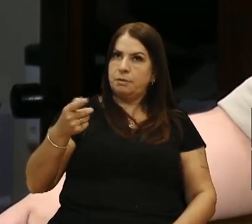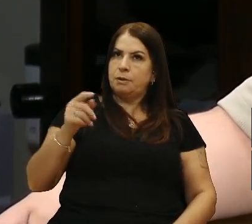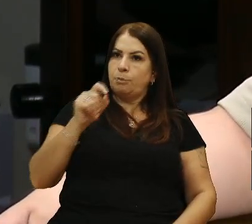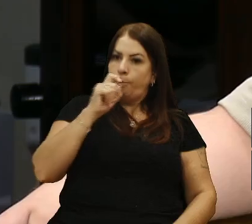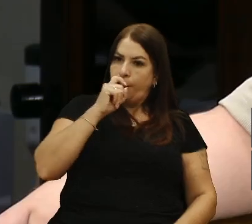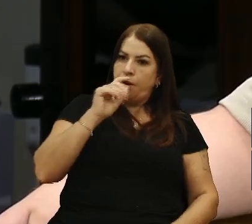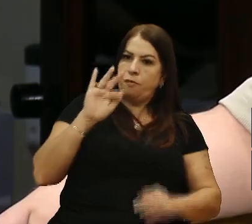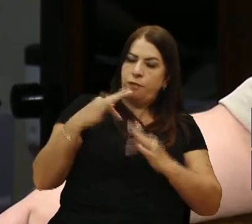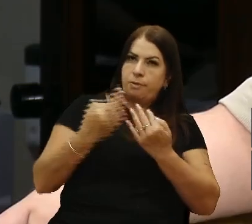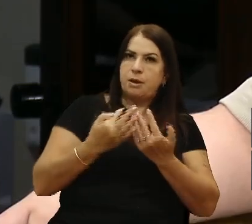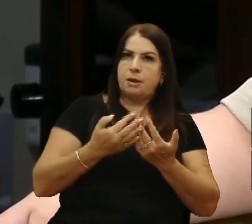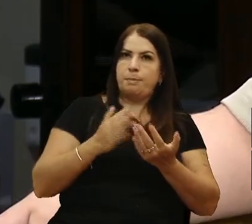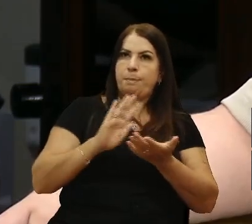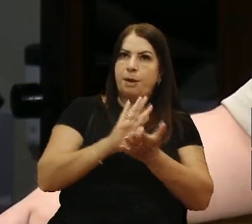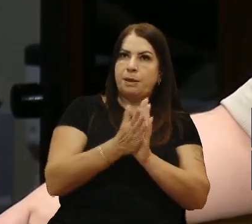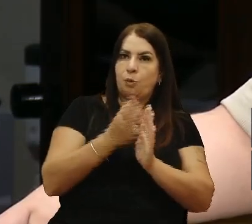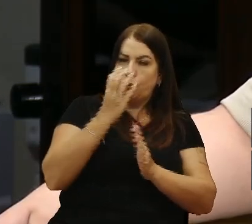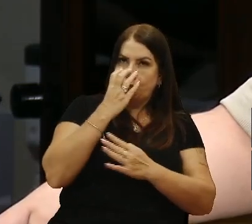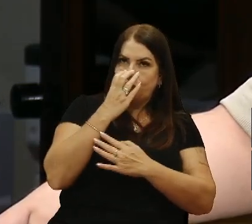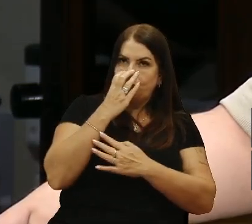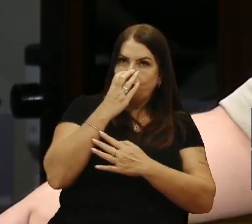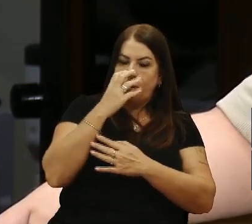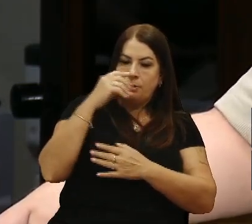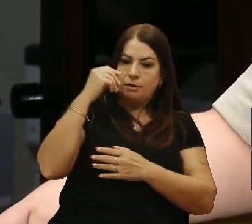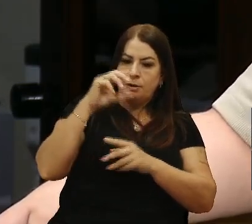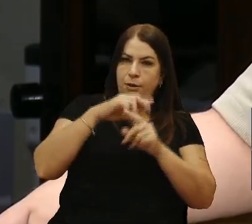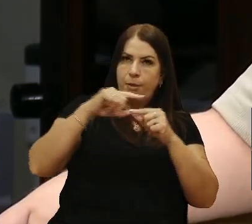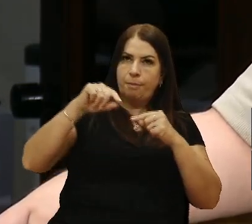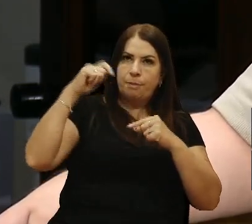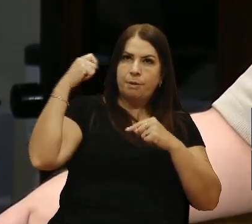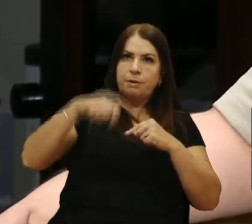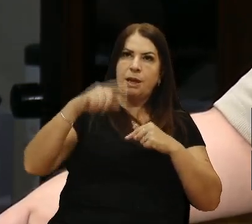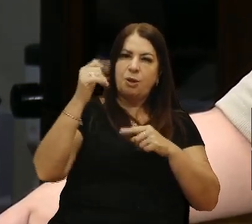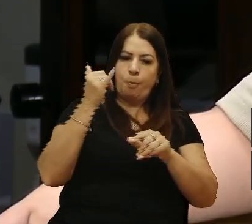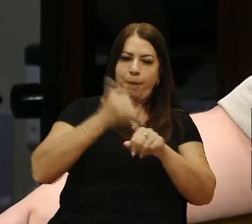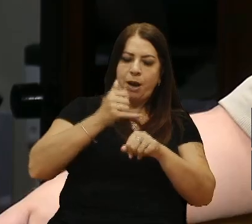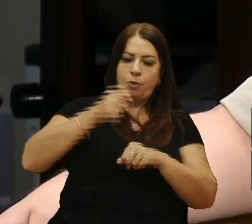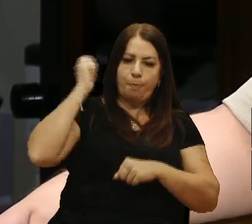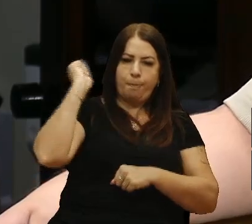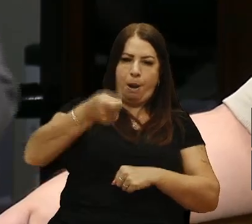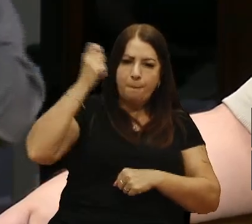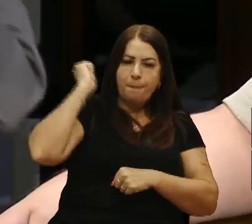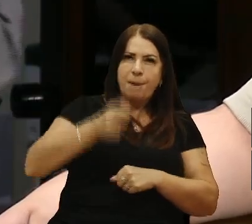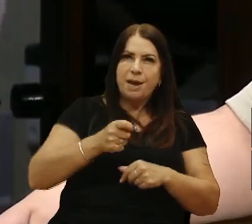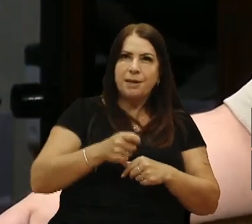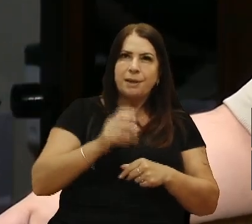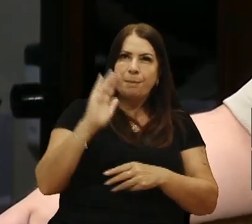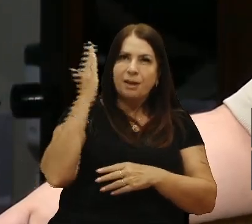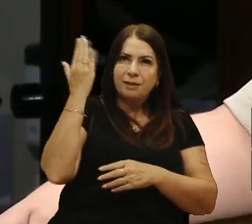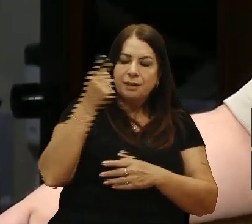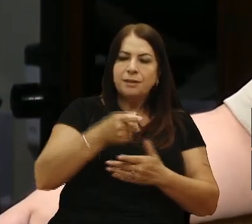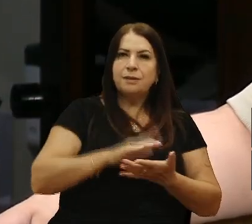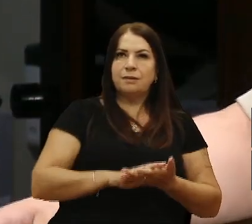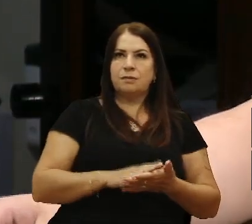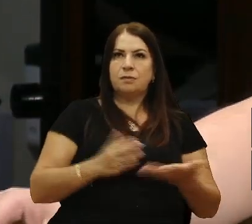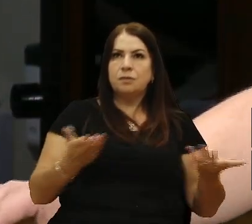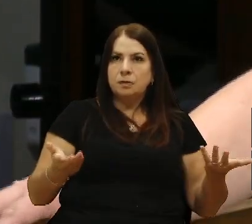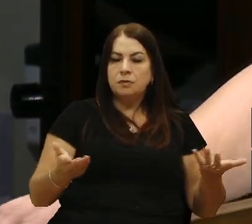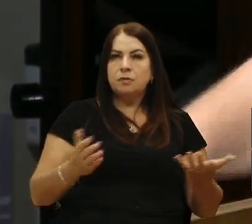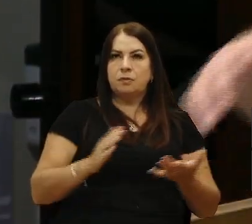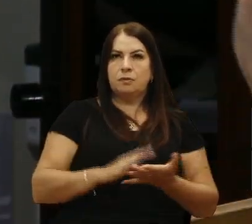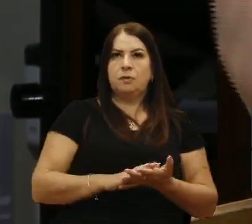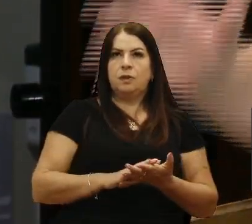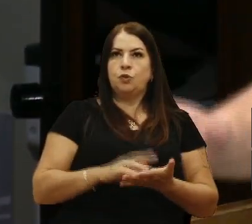família, para matar um cachorro a pauladas com pregos na ponta do pedaço de pau, da madeira que estão utilizando,